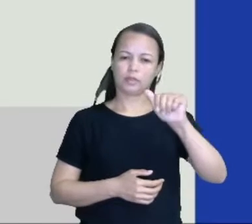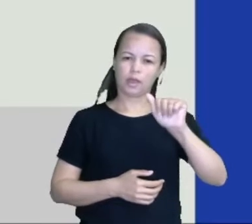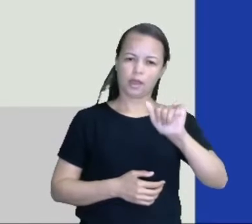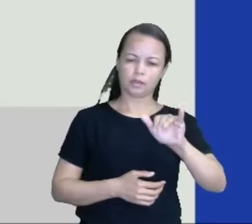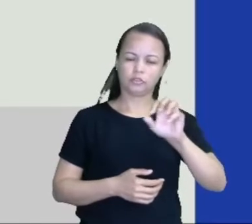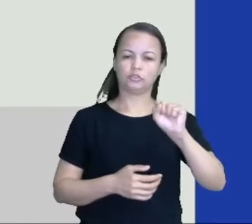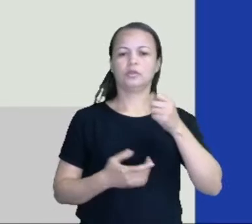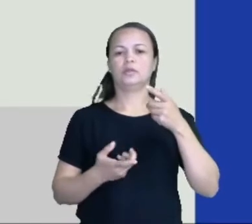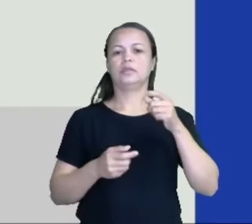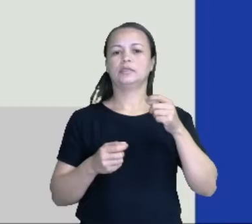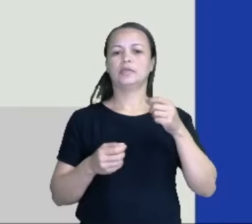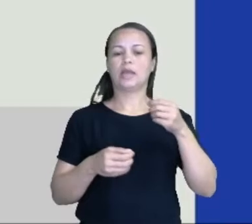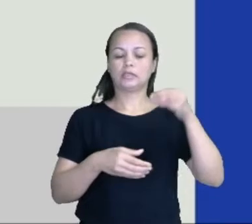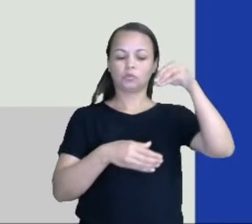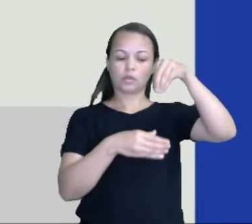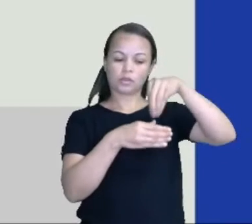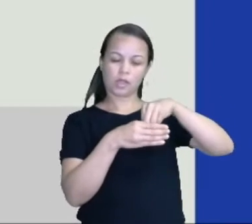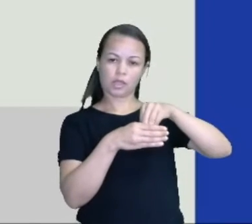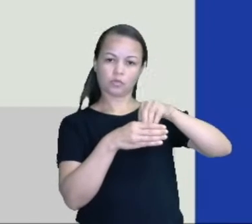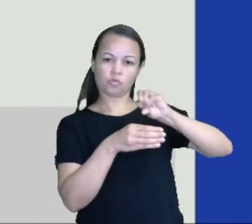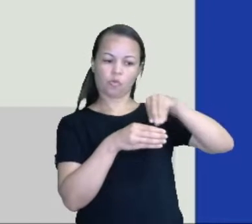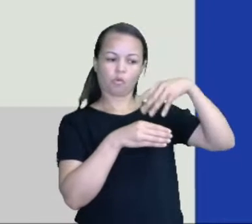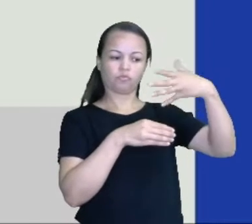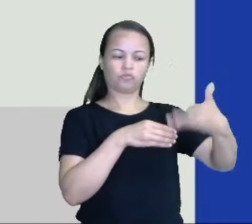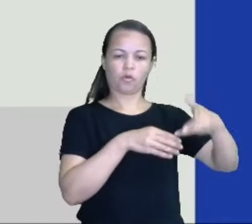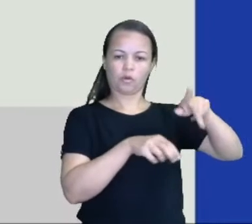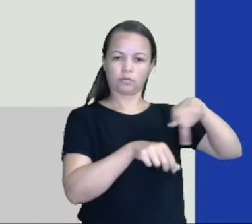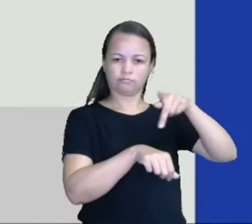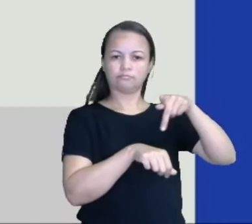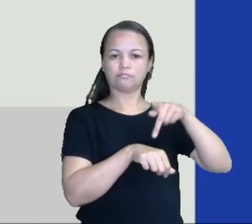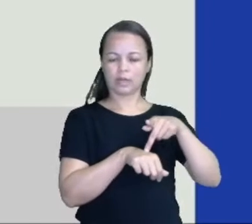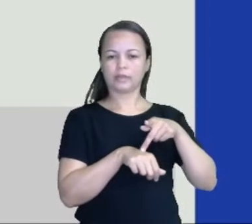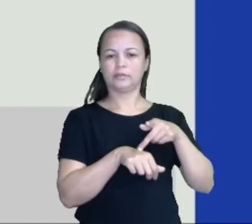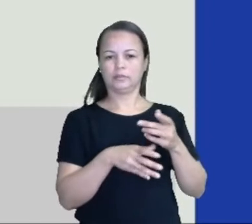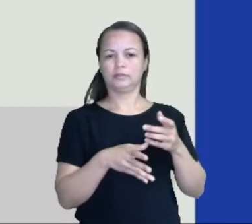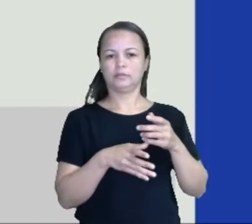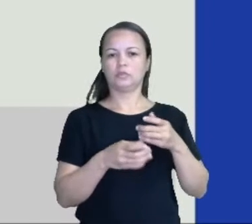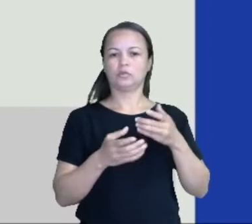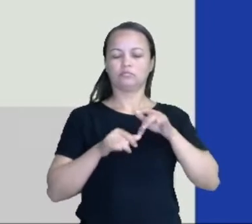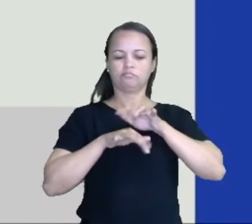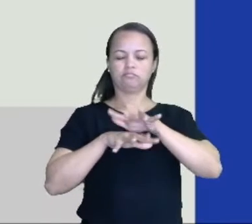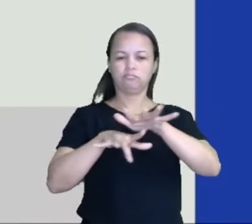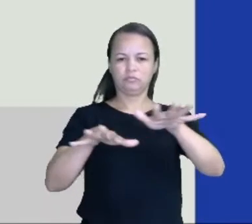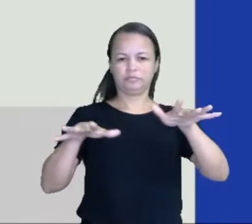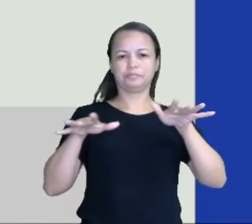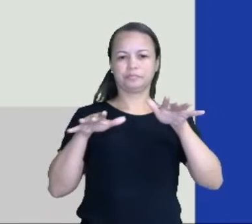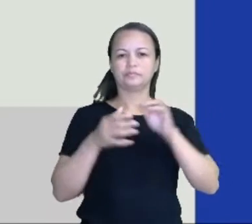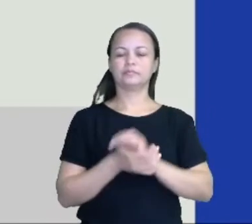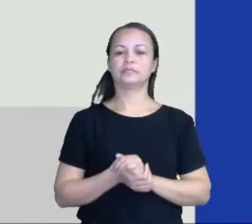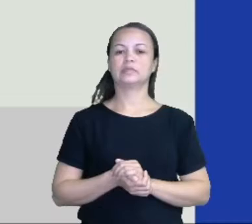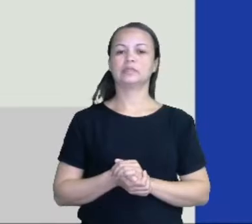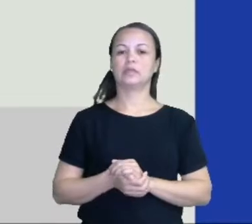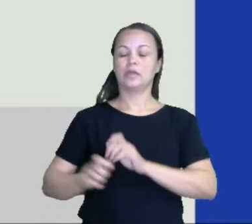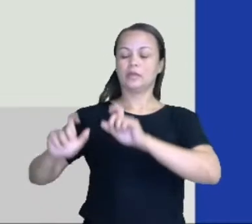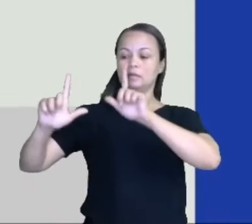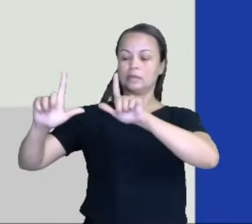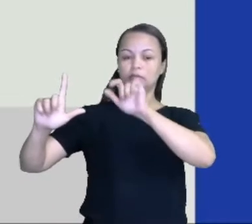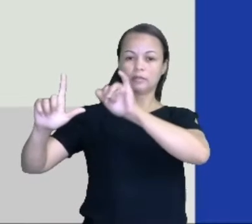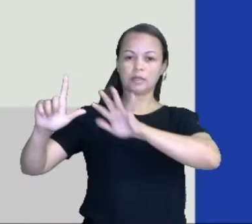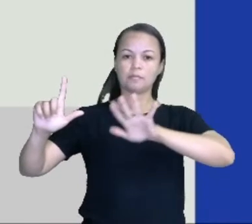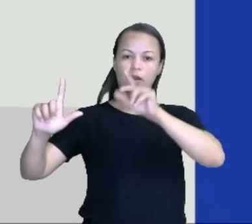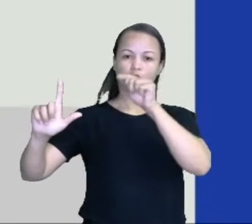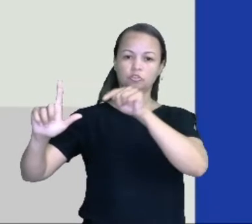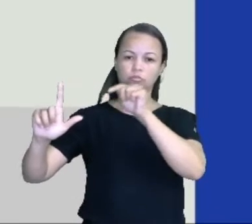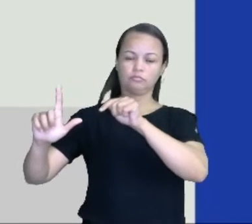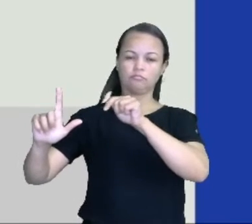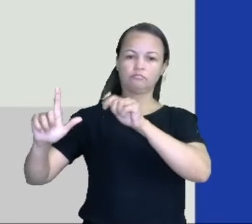que atuam dentro e fora do território do seu país de origem, por meio de filiais espalhadas pelo mundo. Essa imagem que eu trouxe para